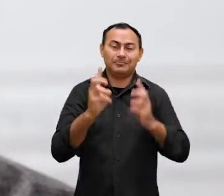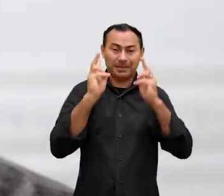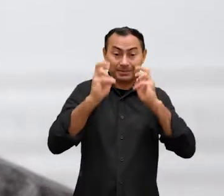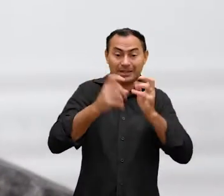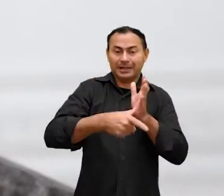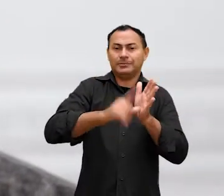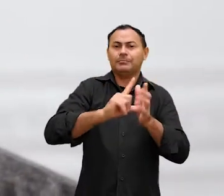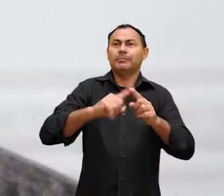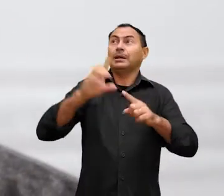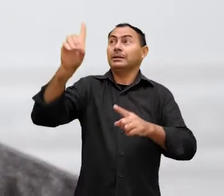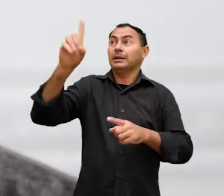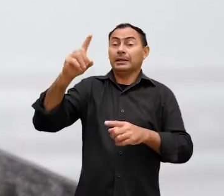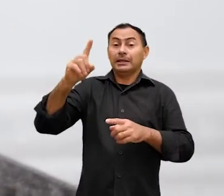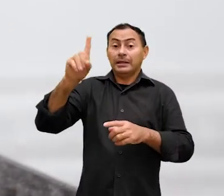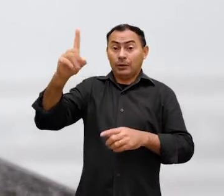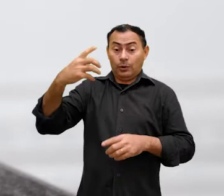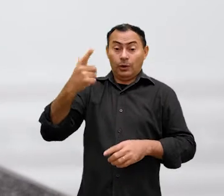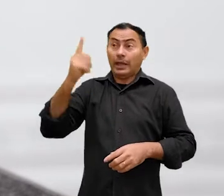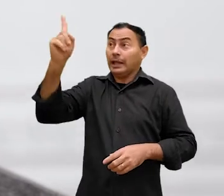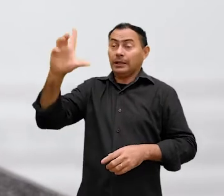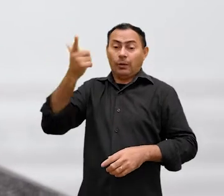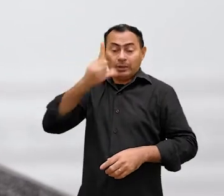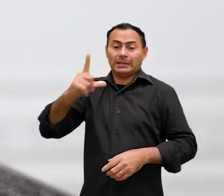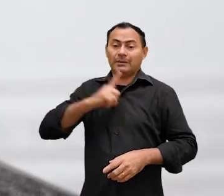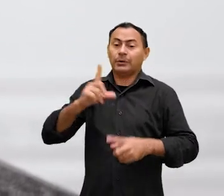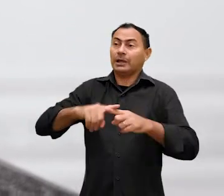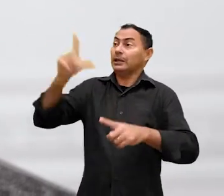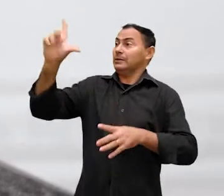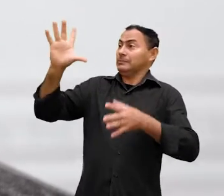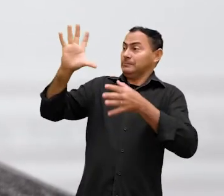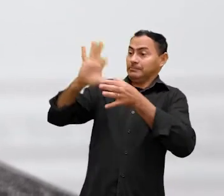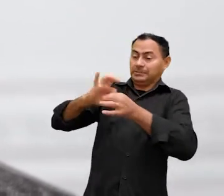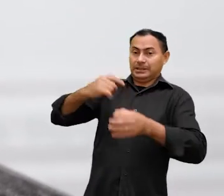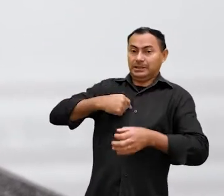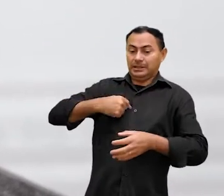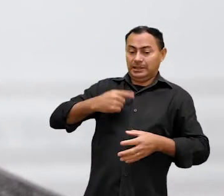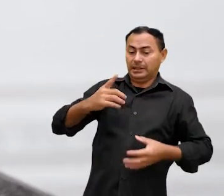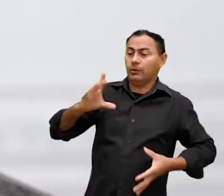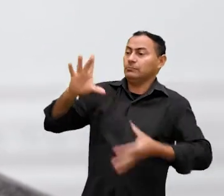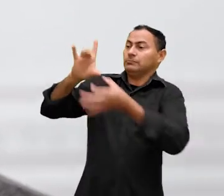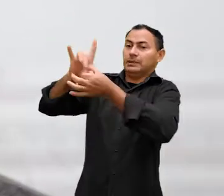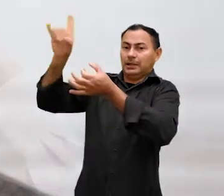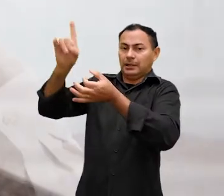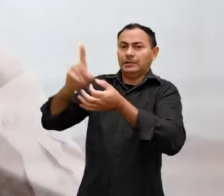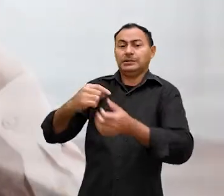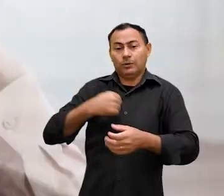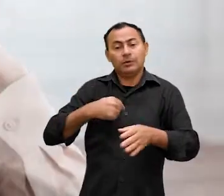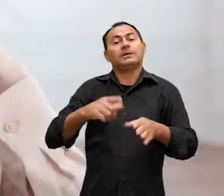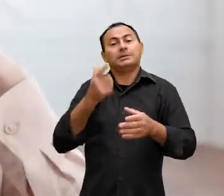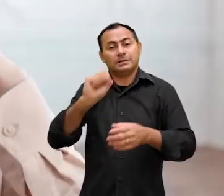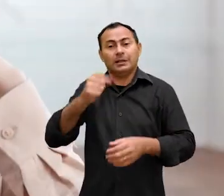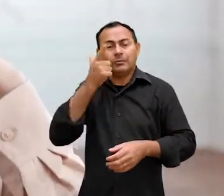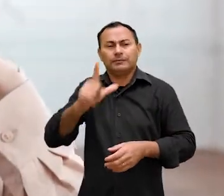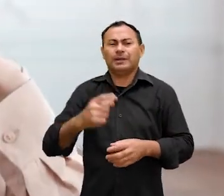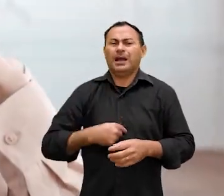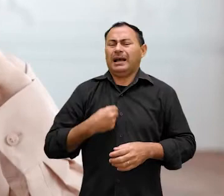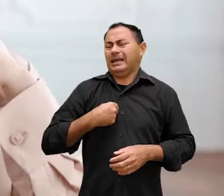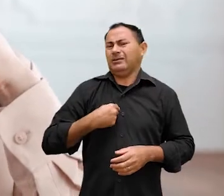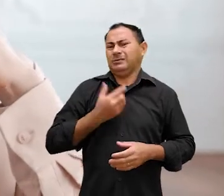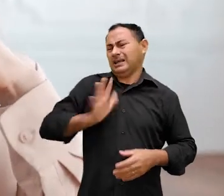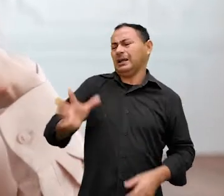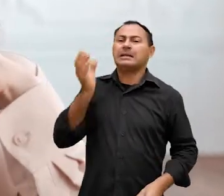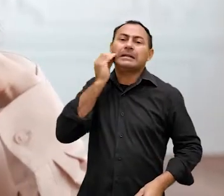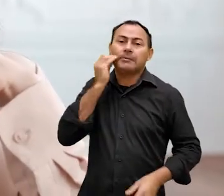Deus consegue se eu estiver nele e ele em mim, então eu também conseguirei. Talvez você pense, eu nem quero